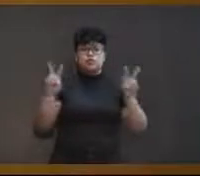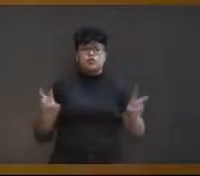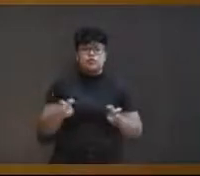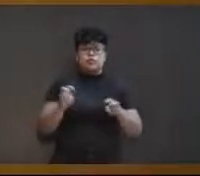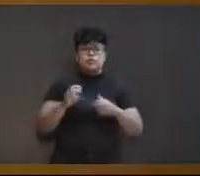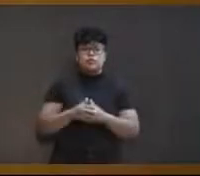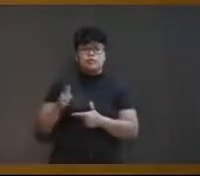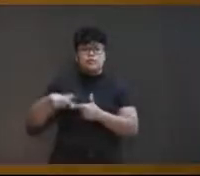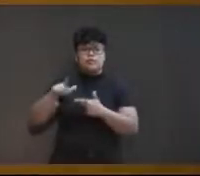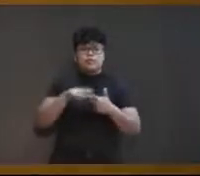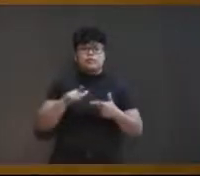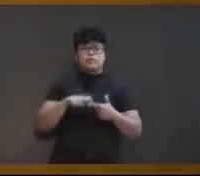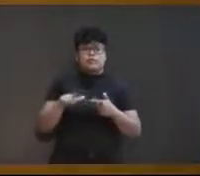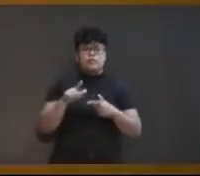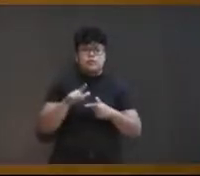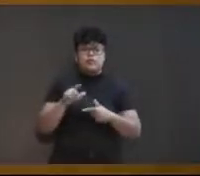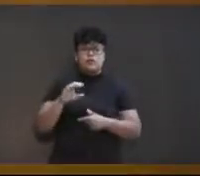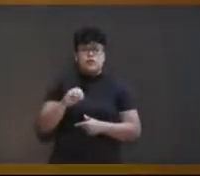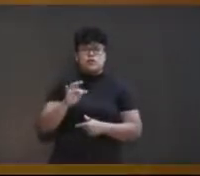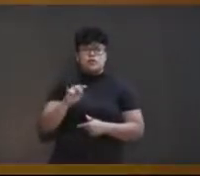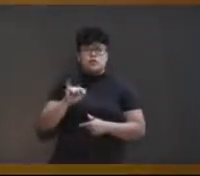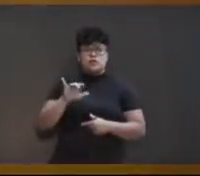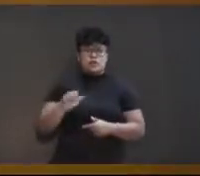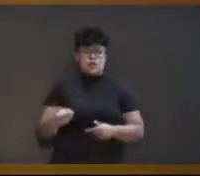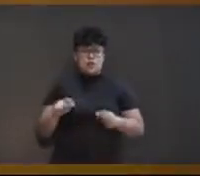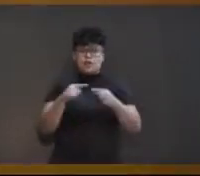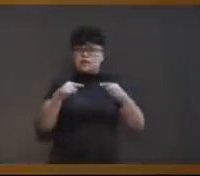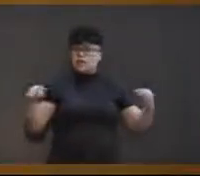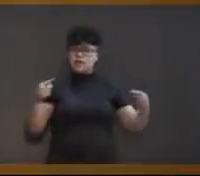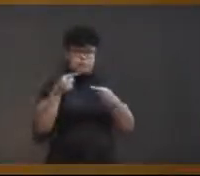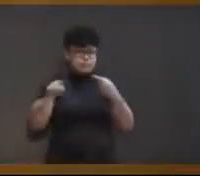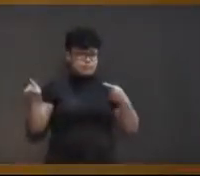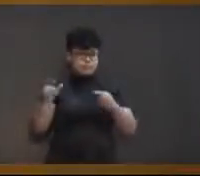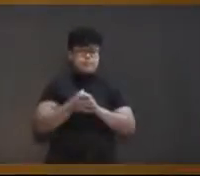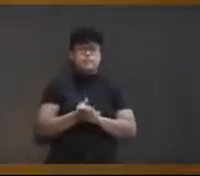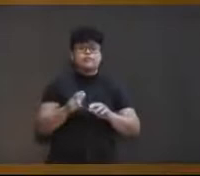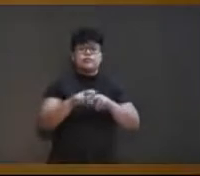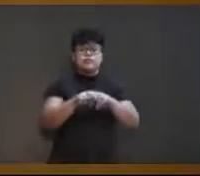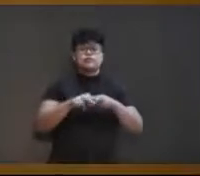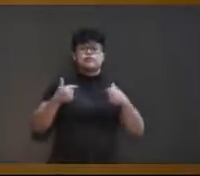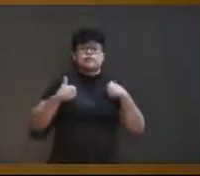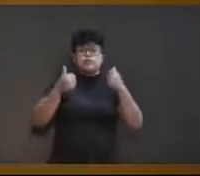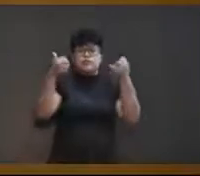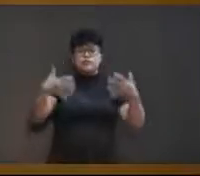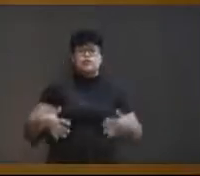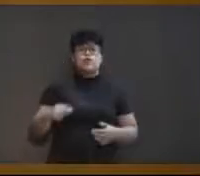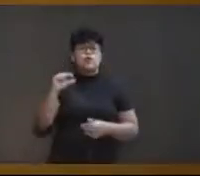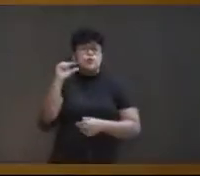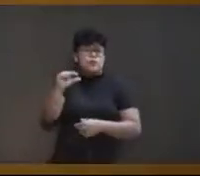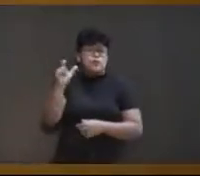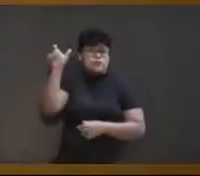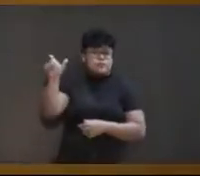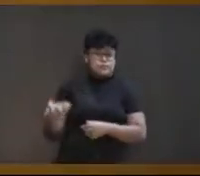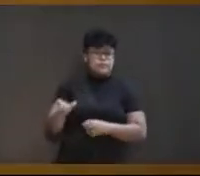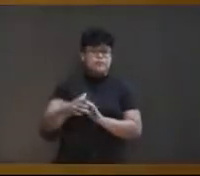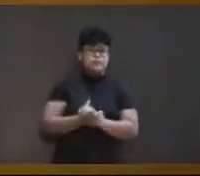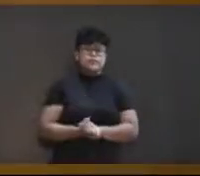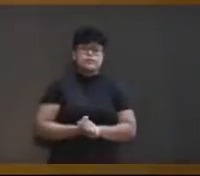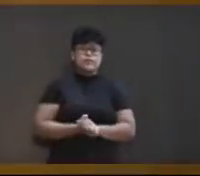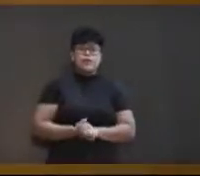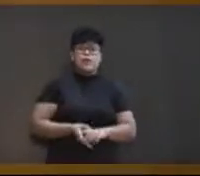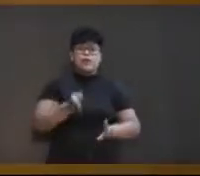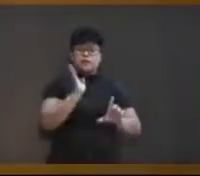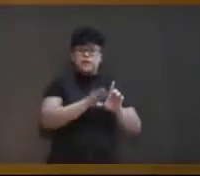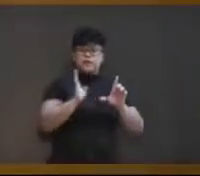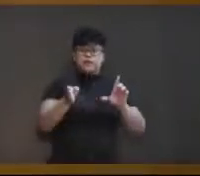e soluções vieram métodos variacionais Então a gente vai falar um pouquinho da professora Eliane ela possui bacharelado